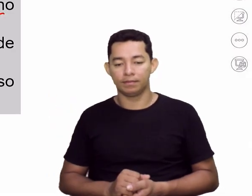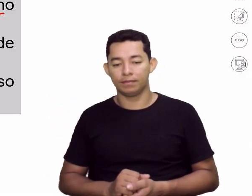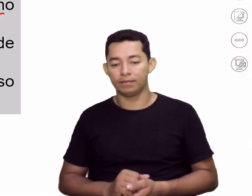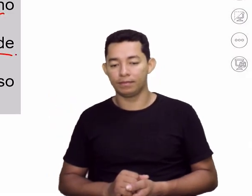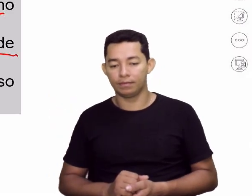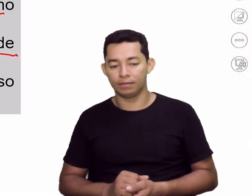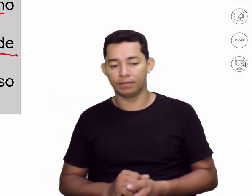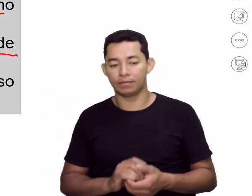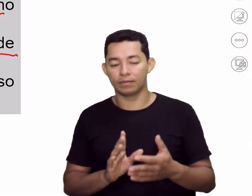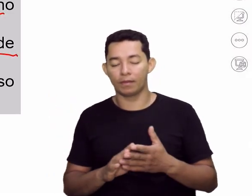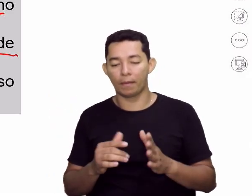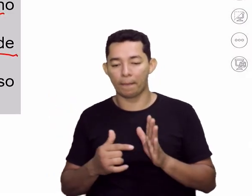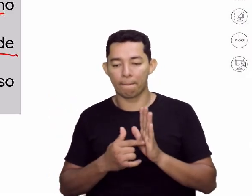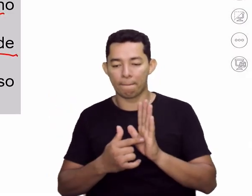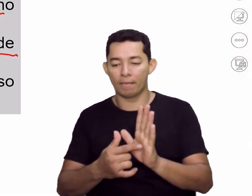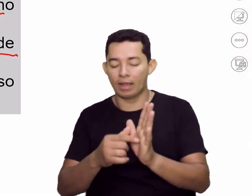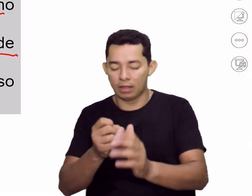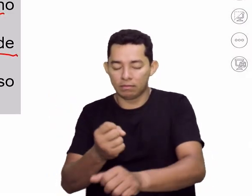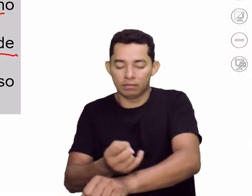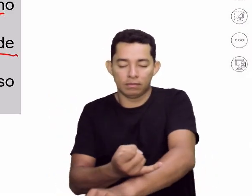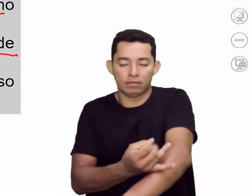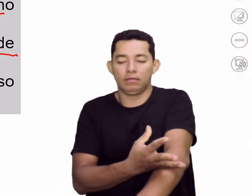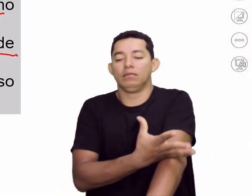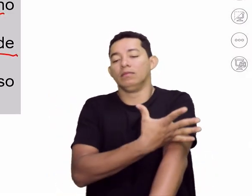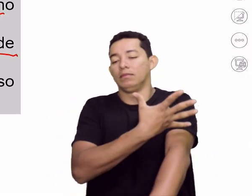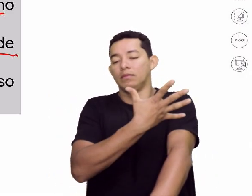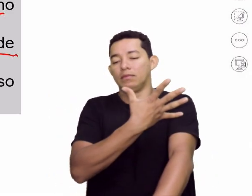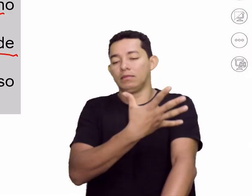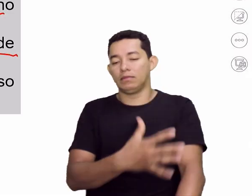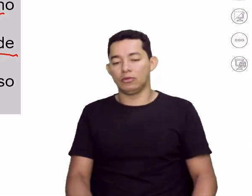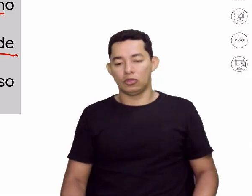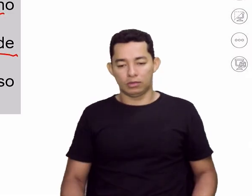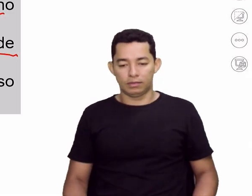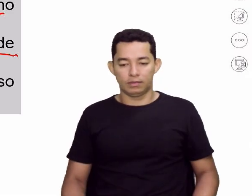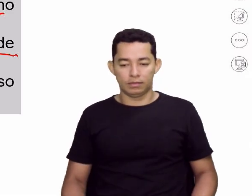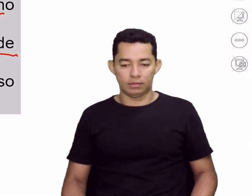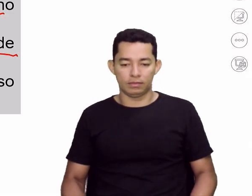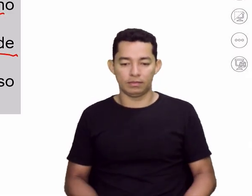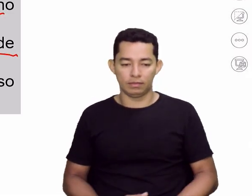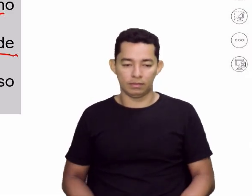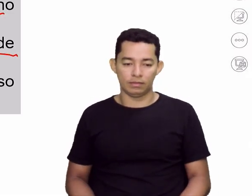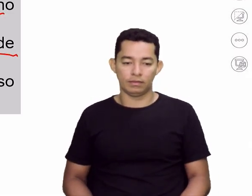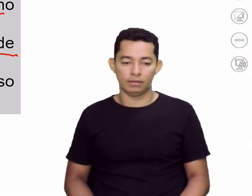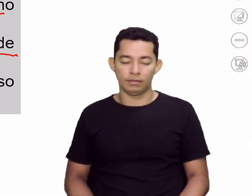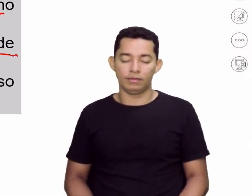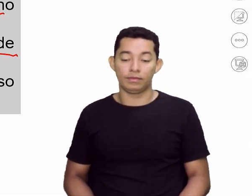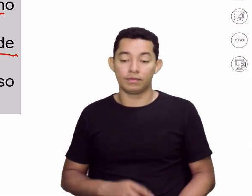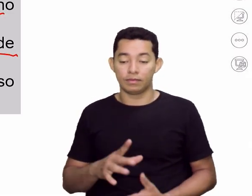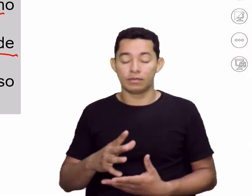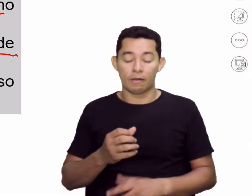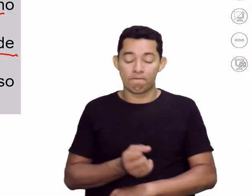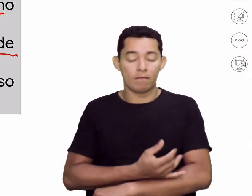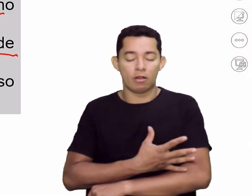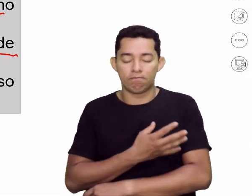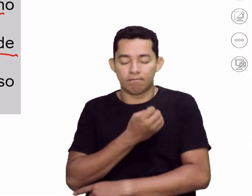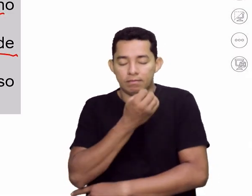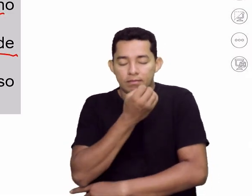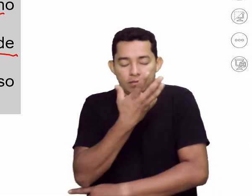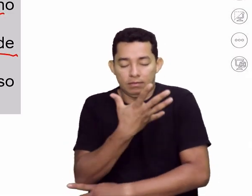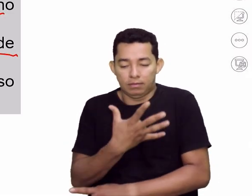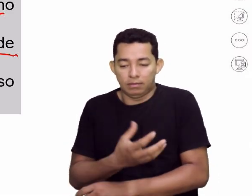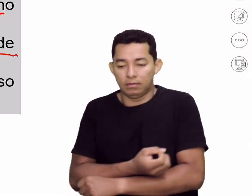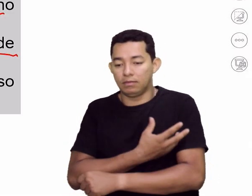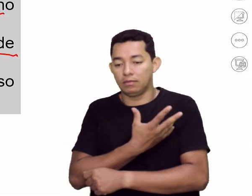reflete sua intensidade emocional. Então, o Van Gogh é tão apaixonante e tem